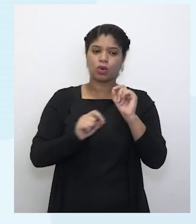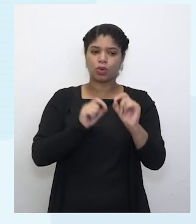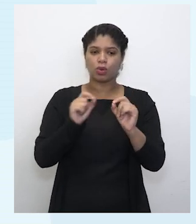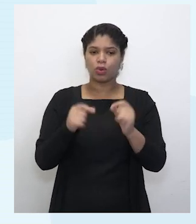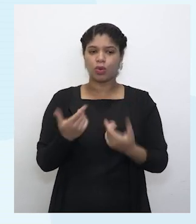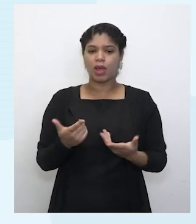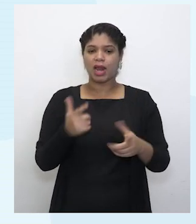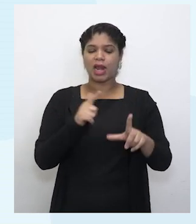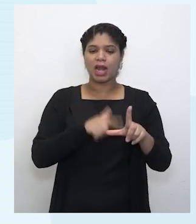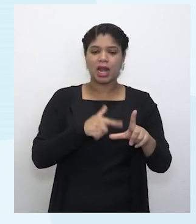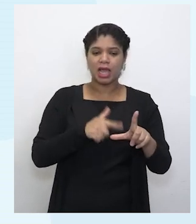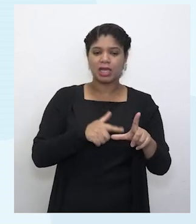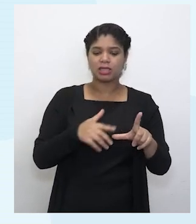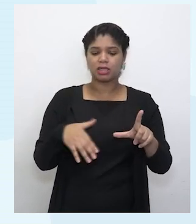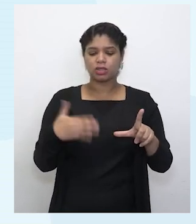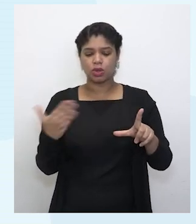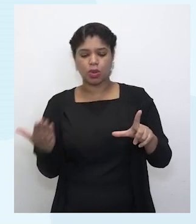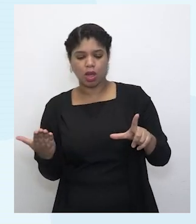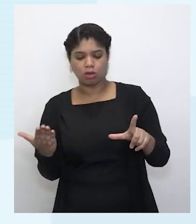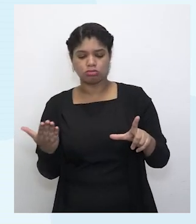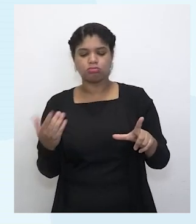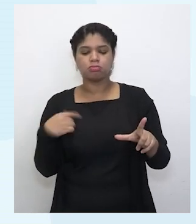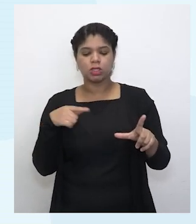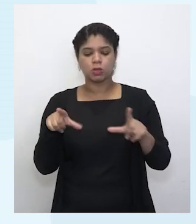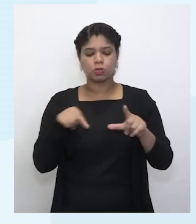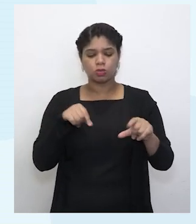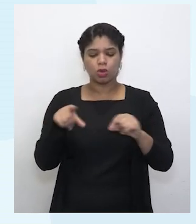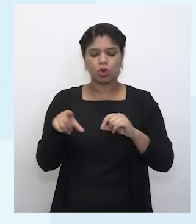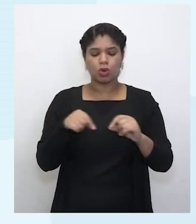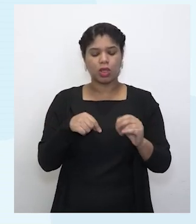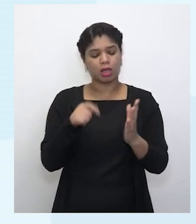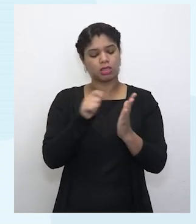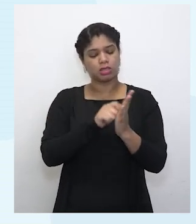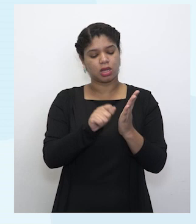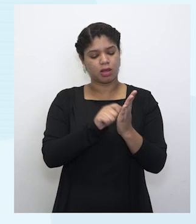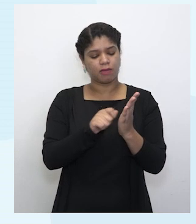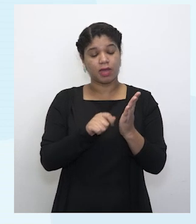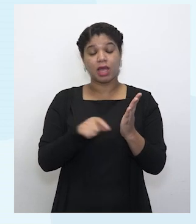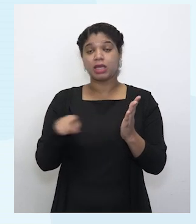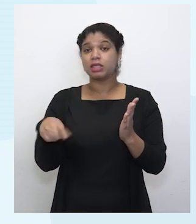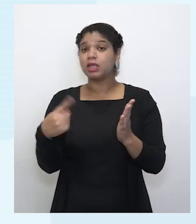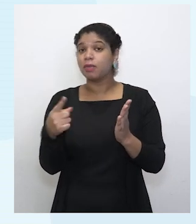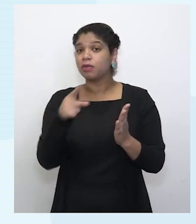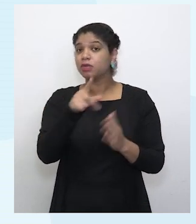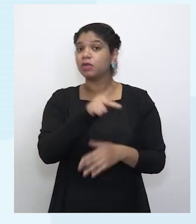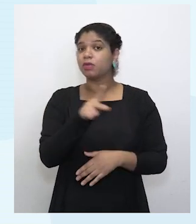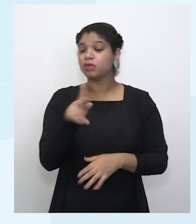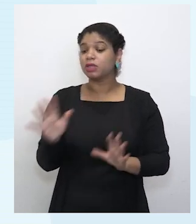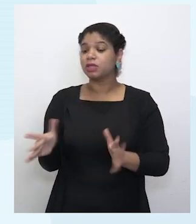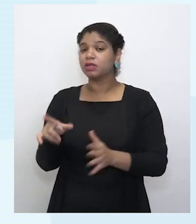quais letras usar e, após escrever, tentar ler o que escreveu.